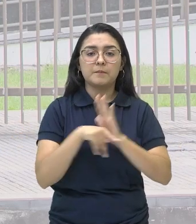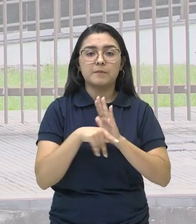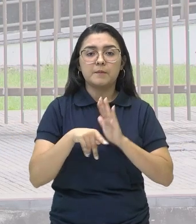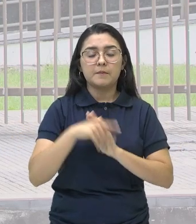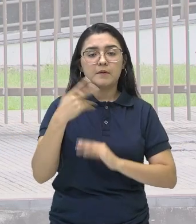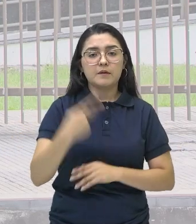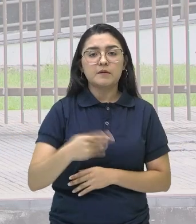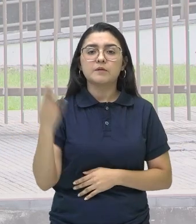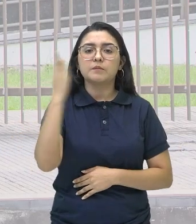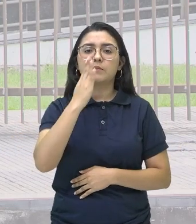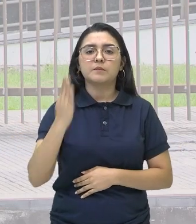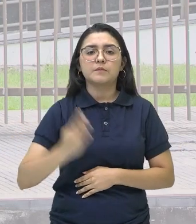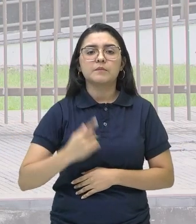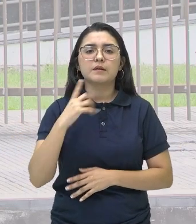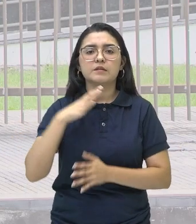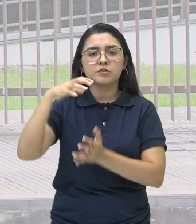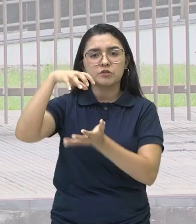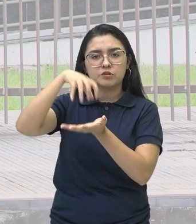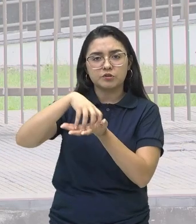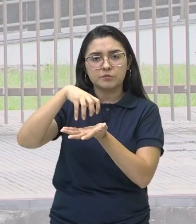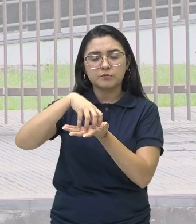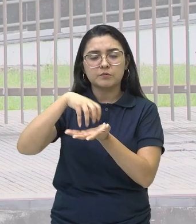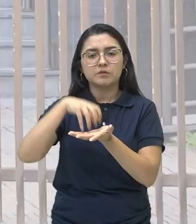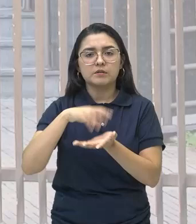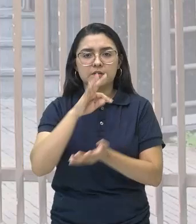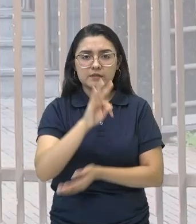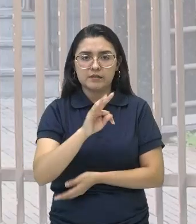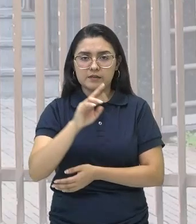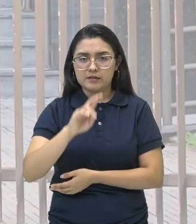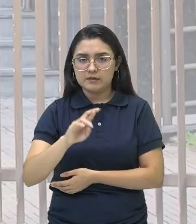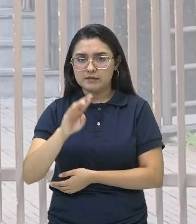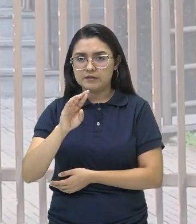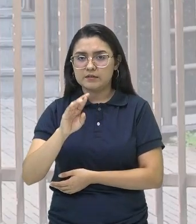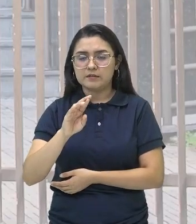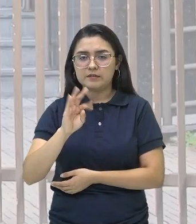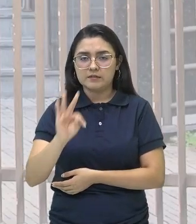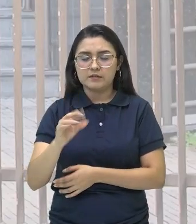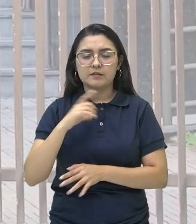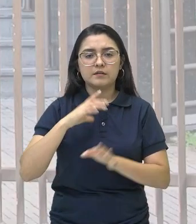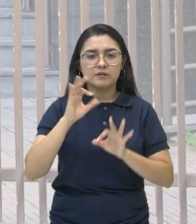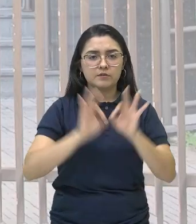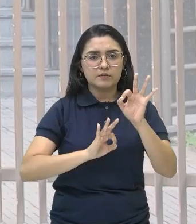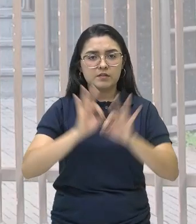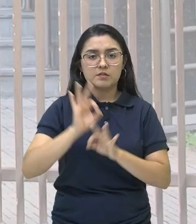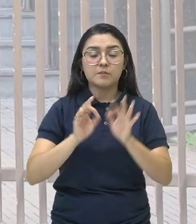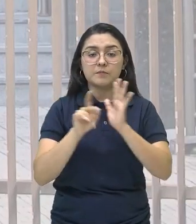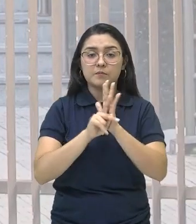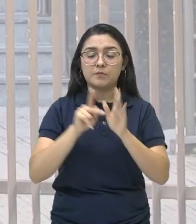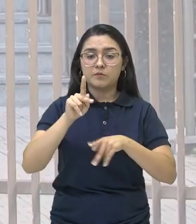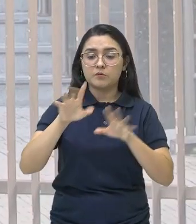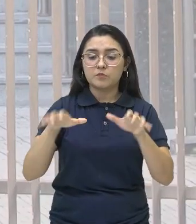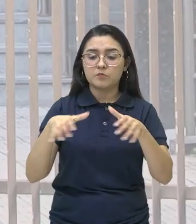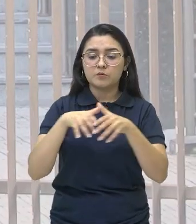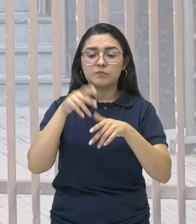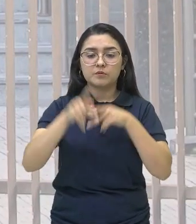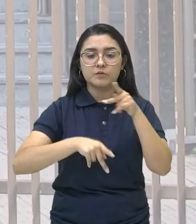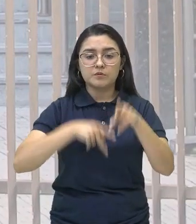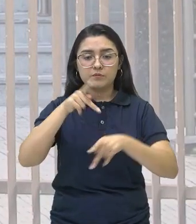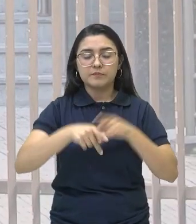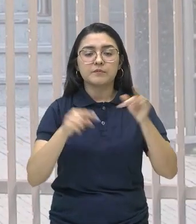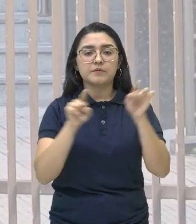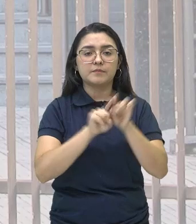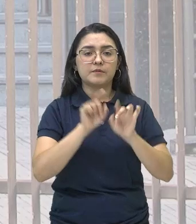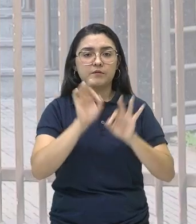E estes tribunais são resultado da organização dos trabalhadores e da